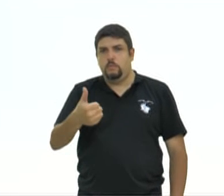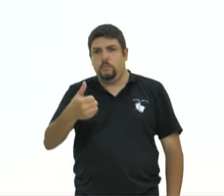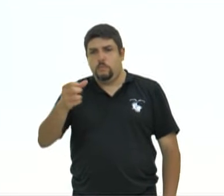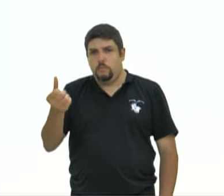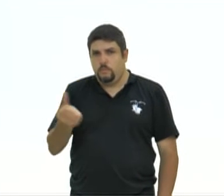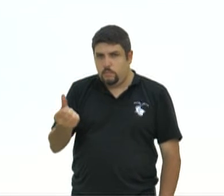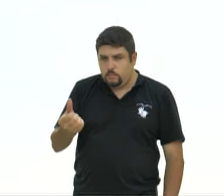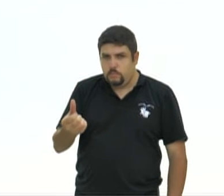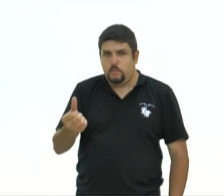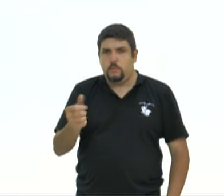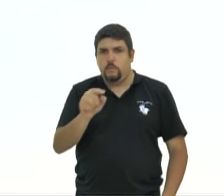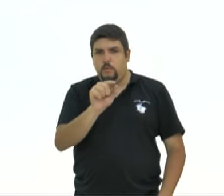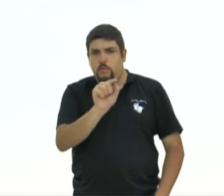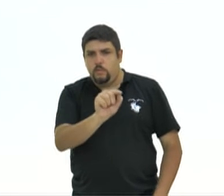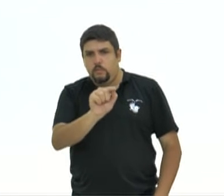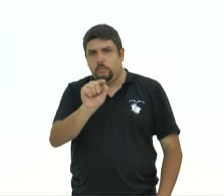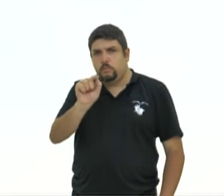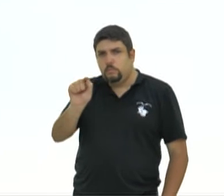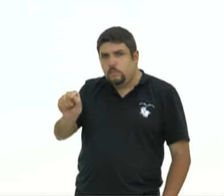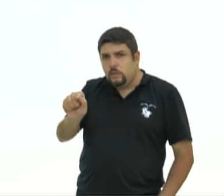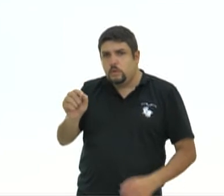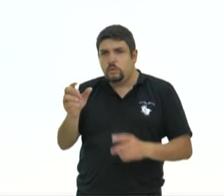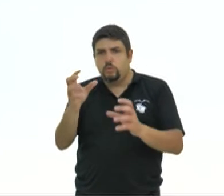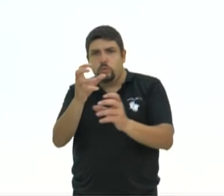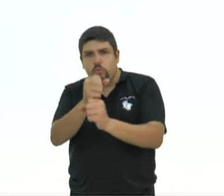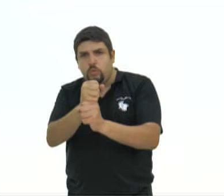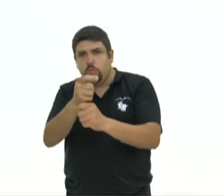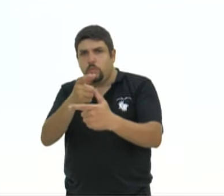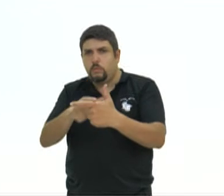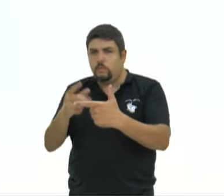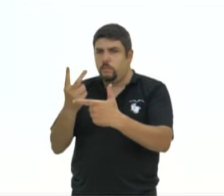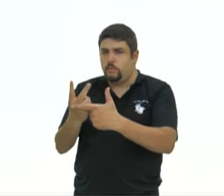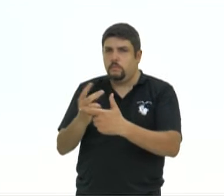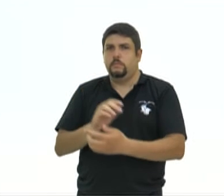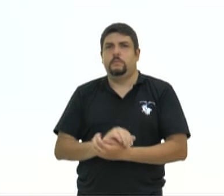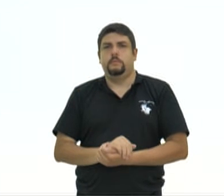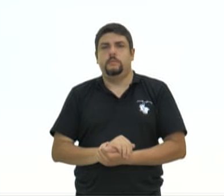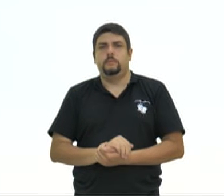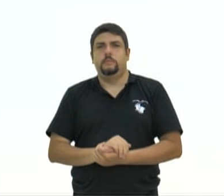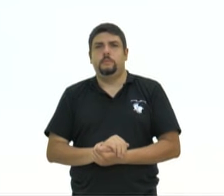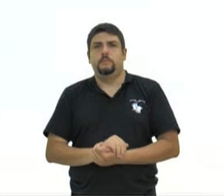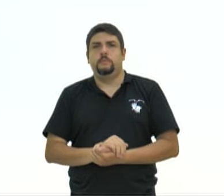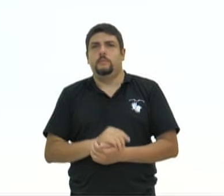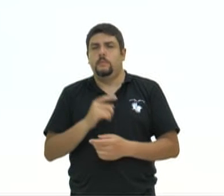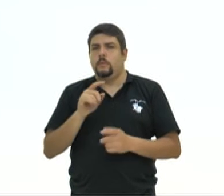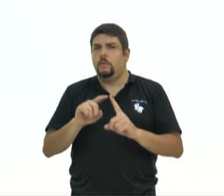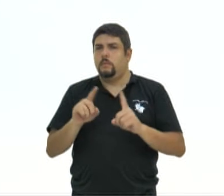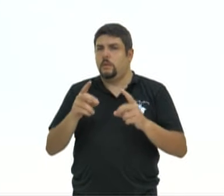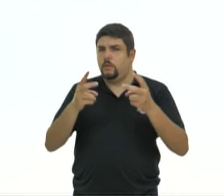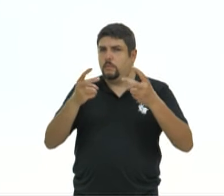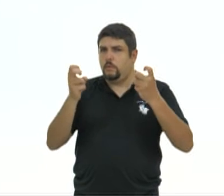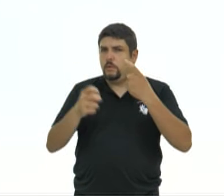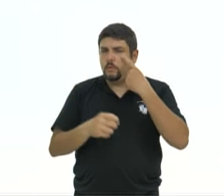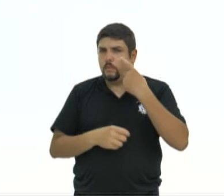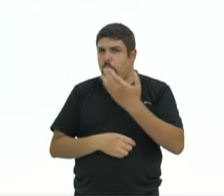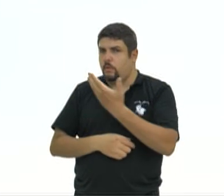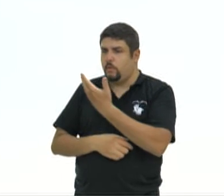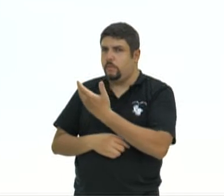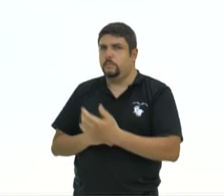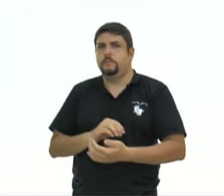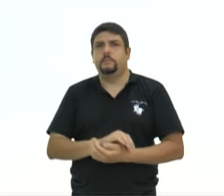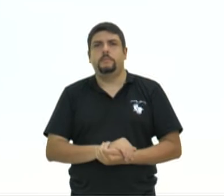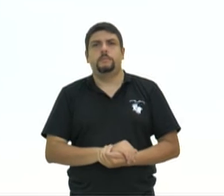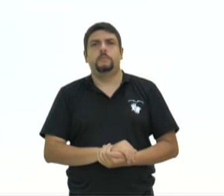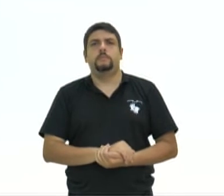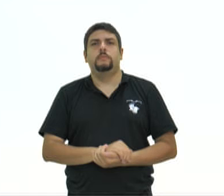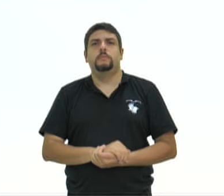16º termo. Somos 2 e dividir por 2. Só que note uma coisa, ó. 1, 2, 3, 4, 5, 6, 7, 8, 9,